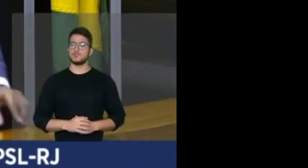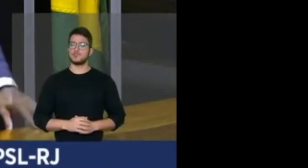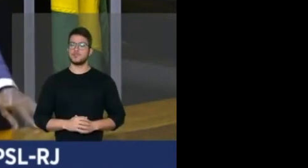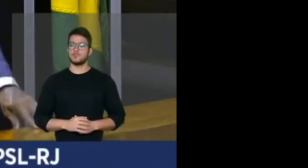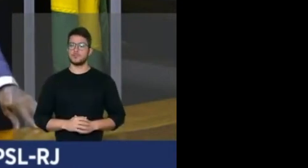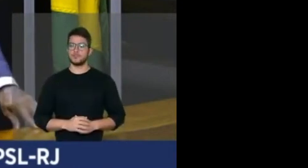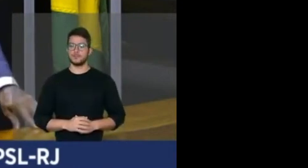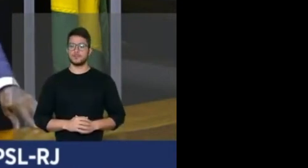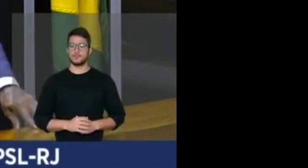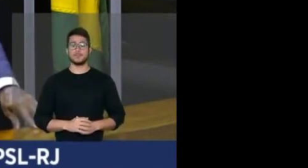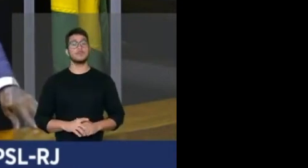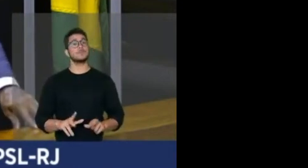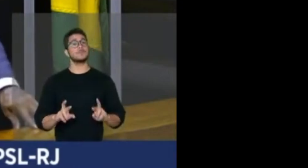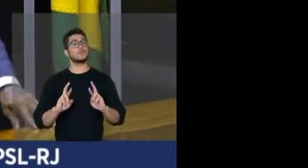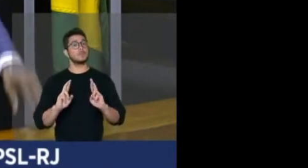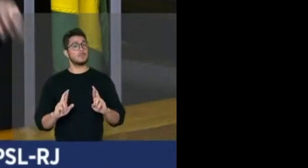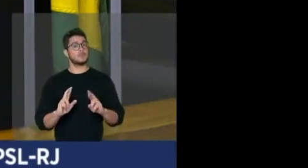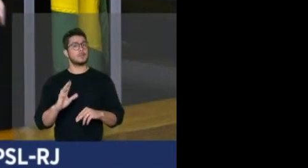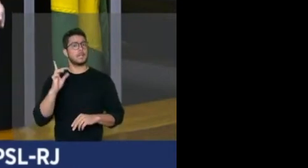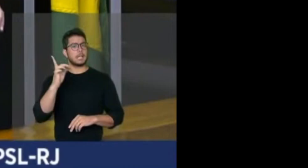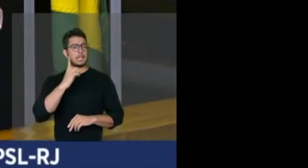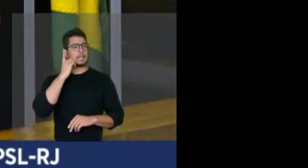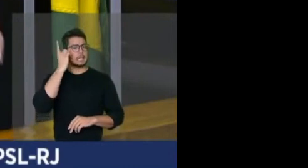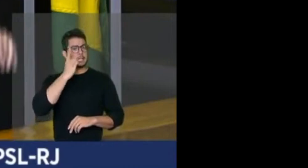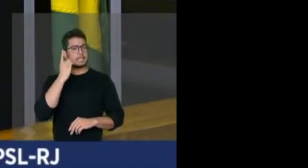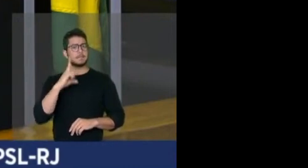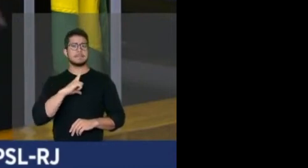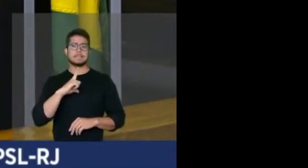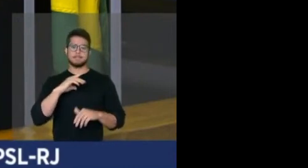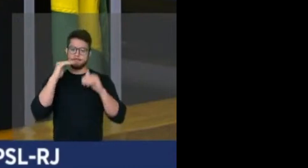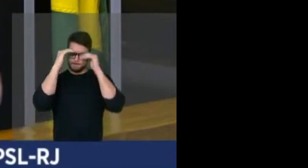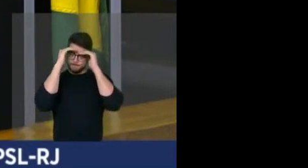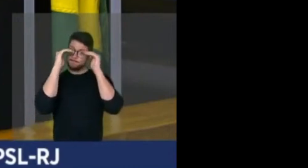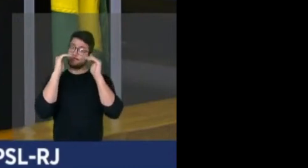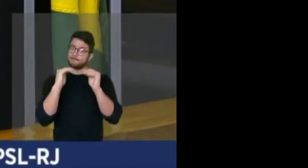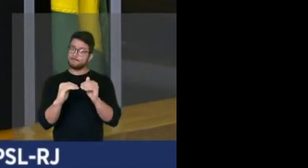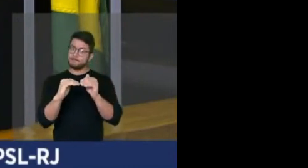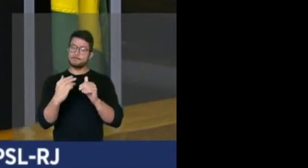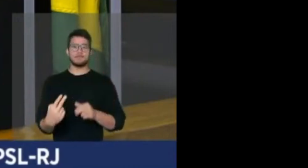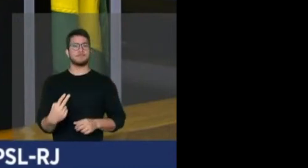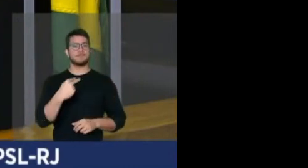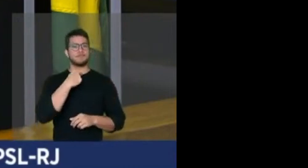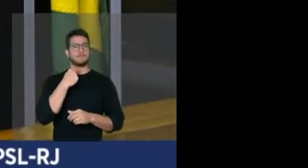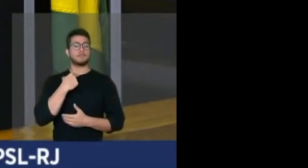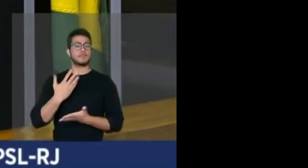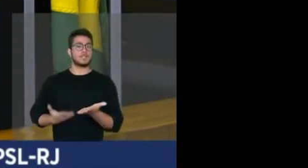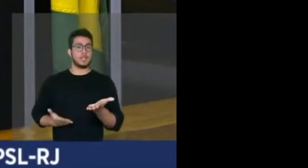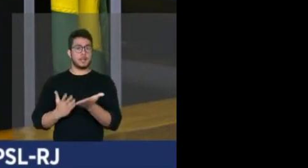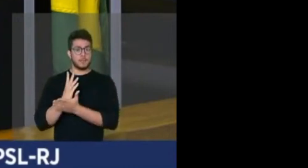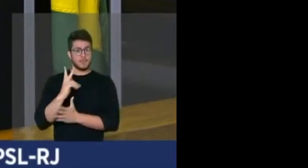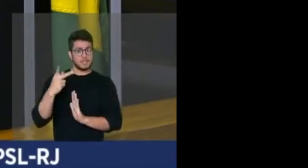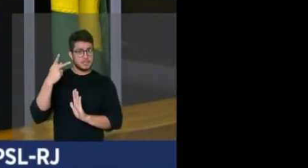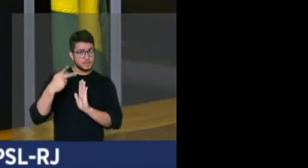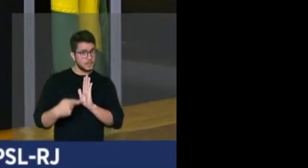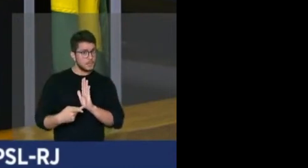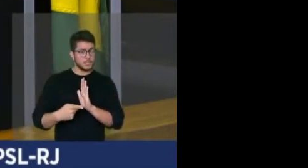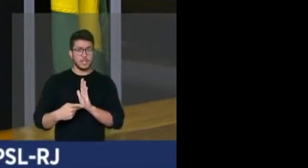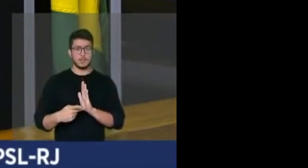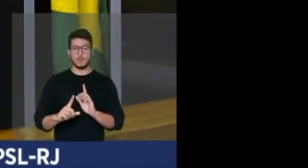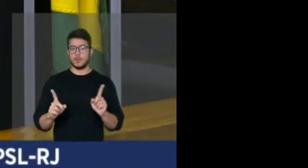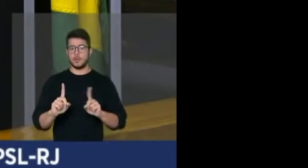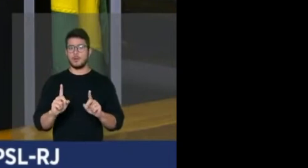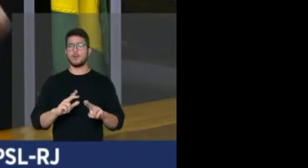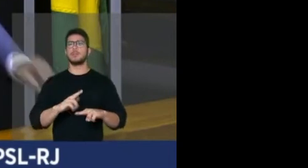estados. Espero que os deputados aqui tenham decência de não aprovar esse projeto absurdo, ainda que tenha o nome